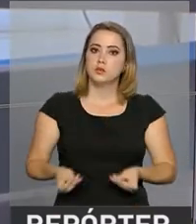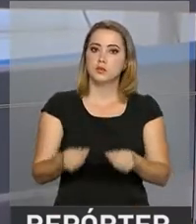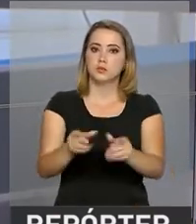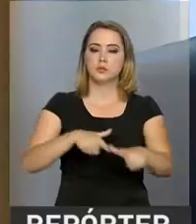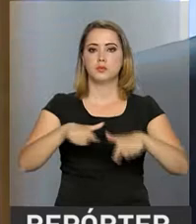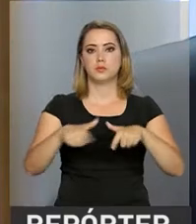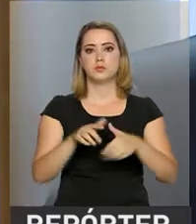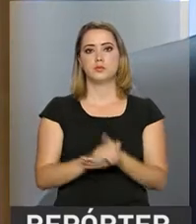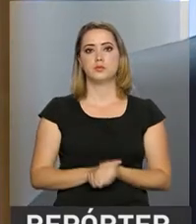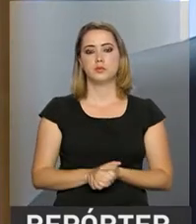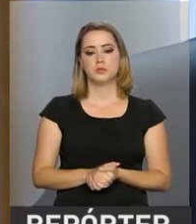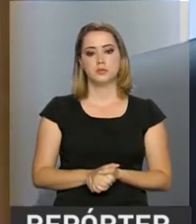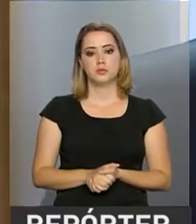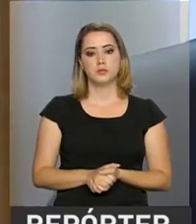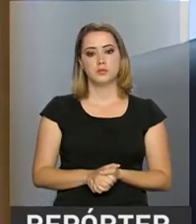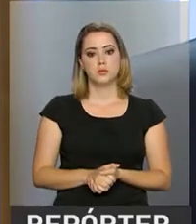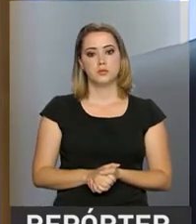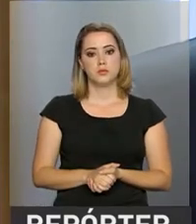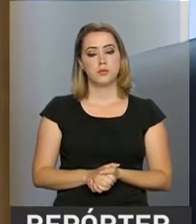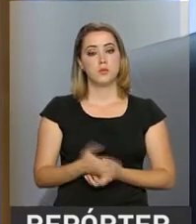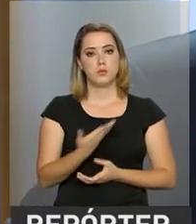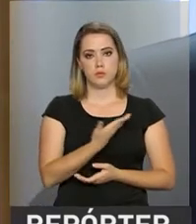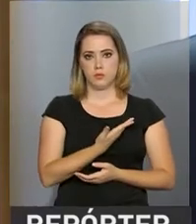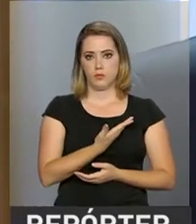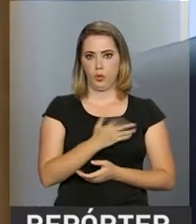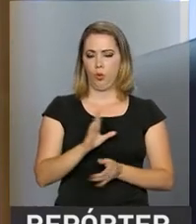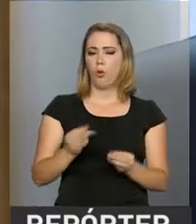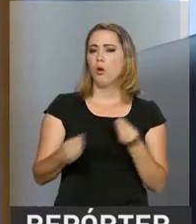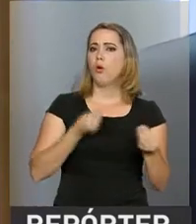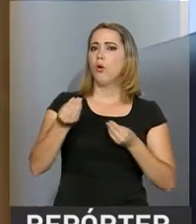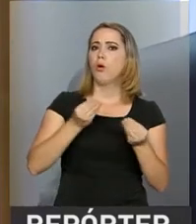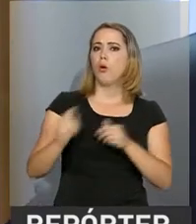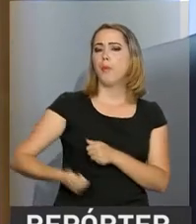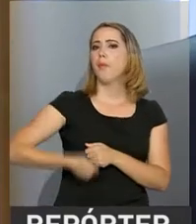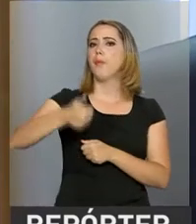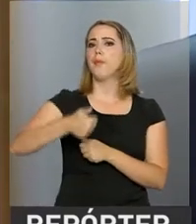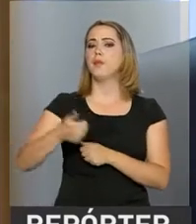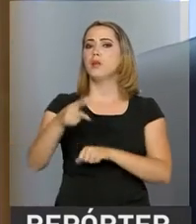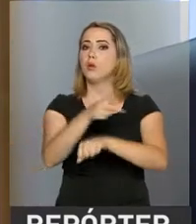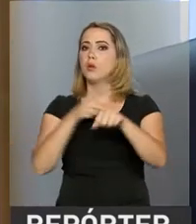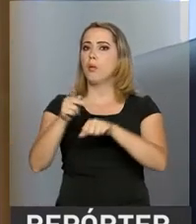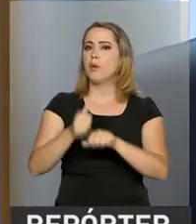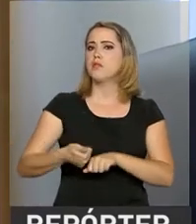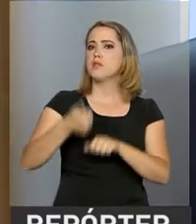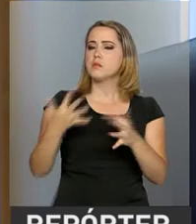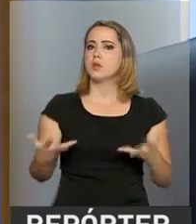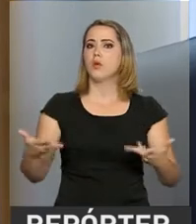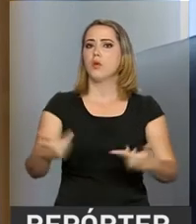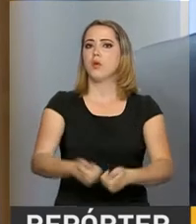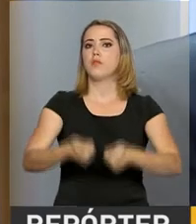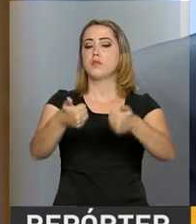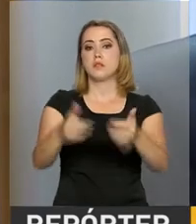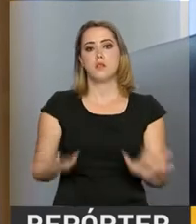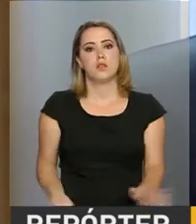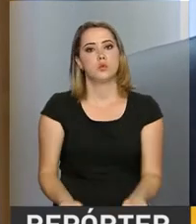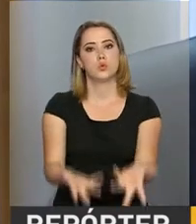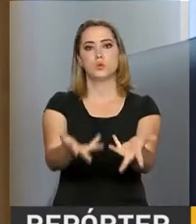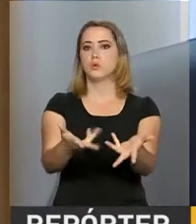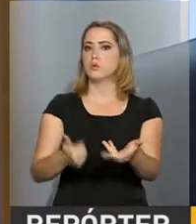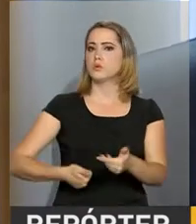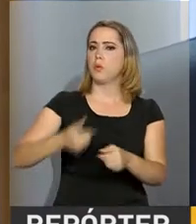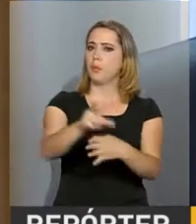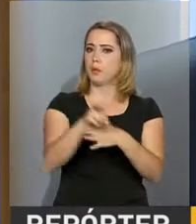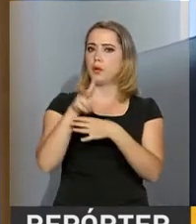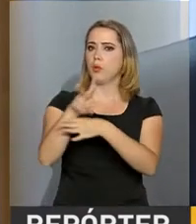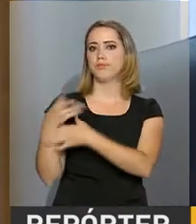empregos. Como tornar o país mais eficiente, mais produtivo, com maior disponibilidade de crédito? Então, tem diversos